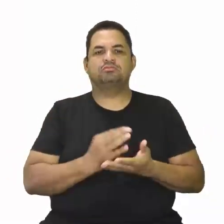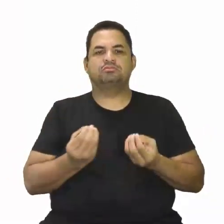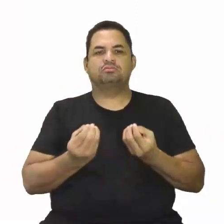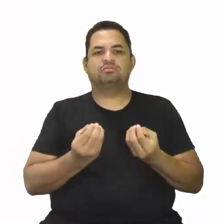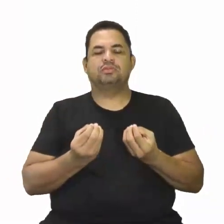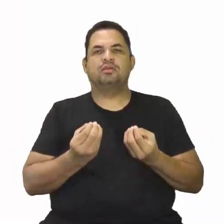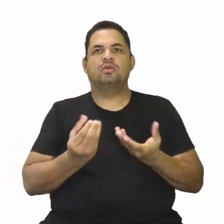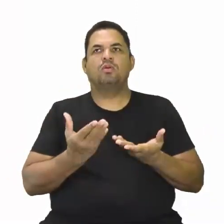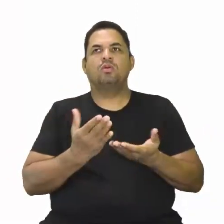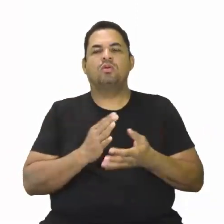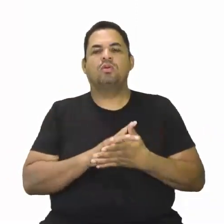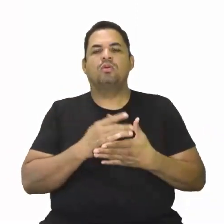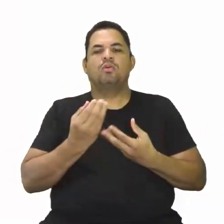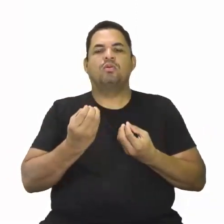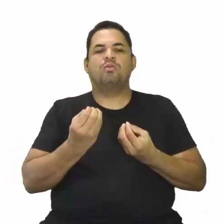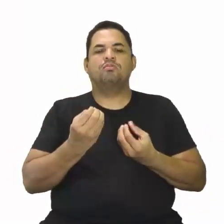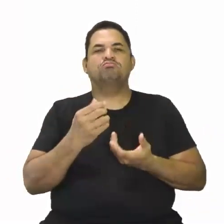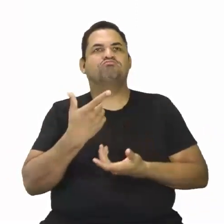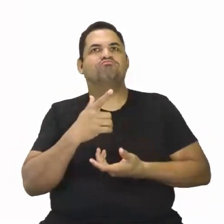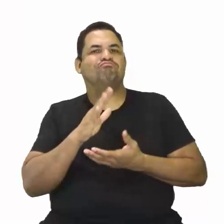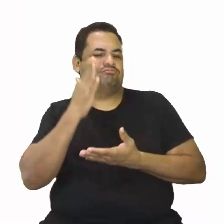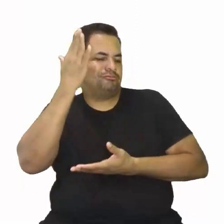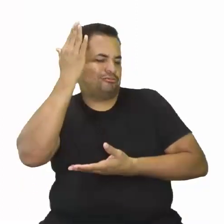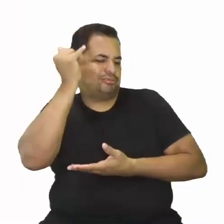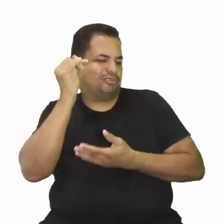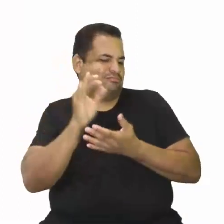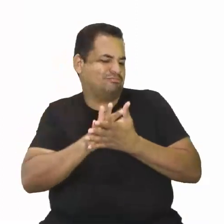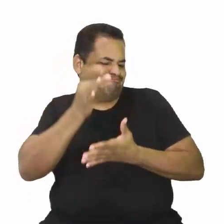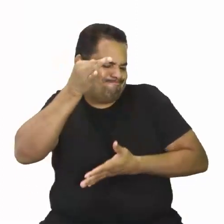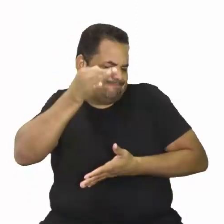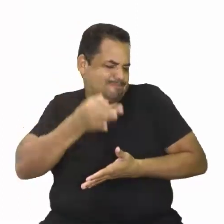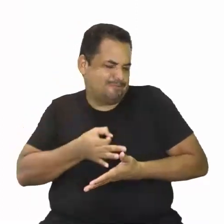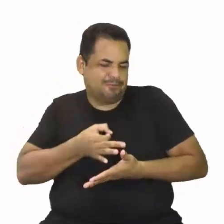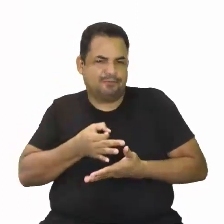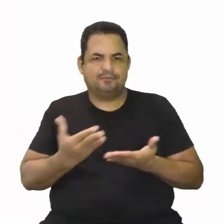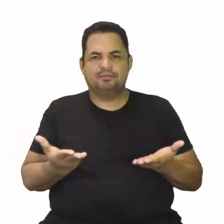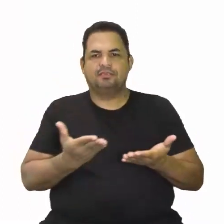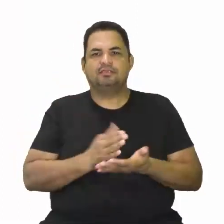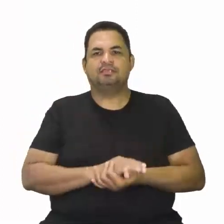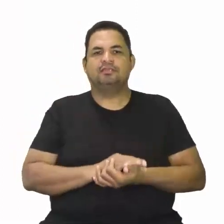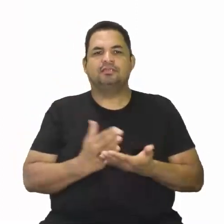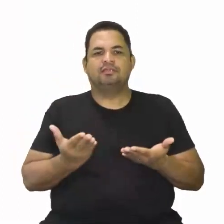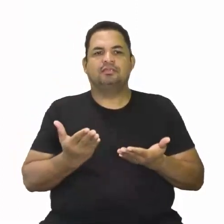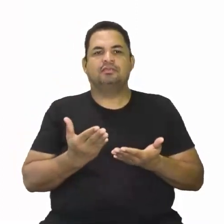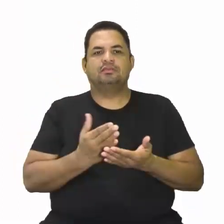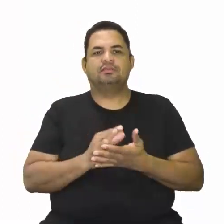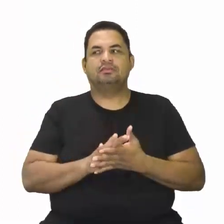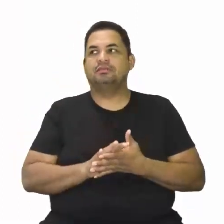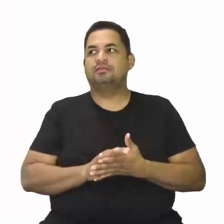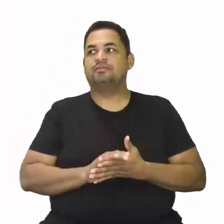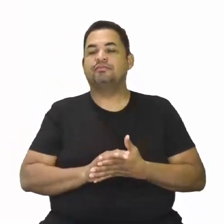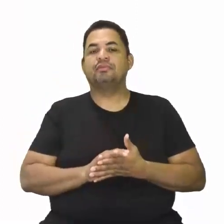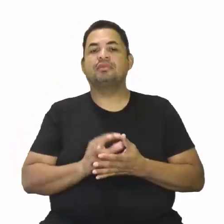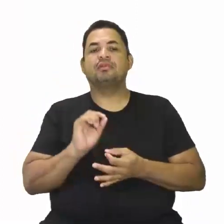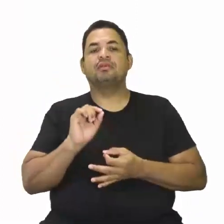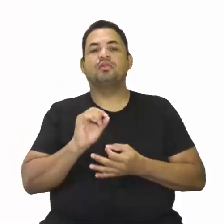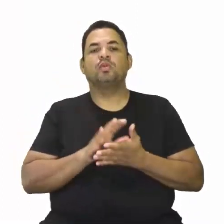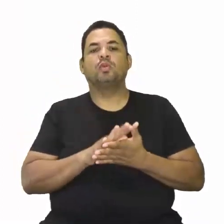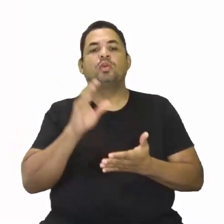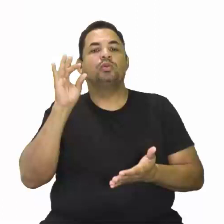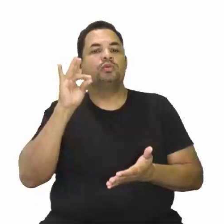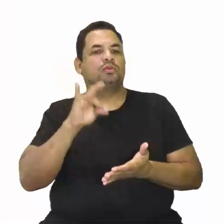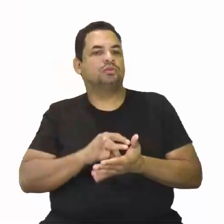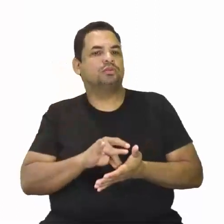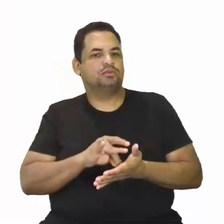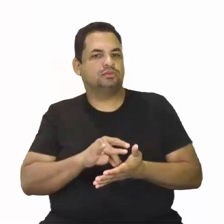o modo que a gente não tem certeza de nada, certo? No modo subjuntivo, os